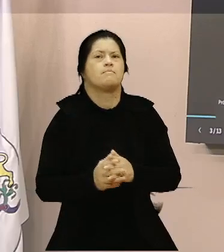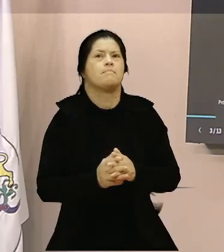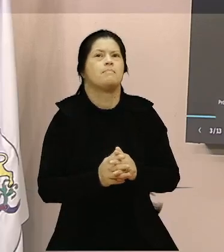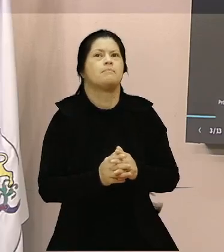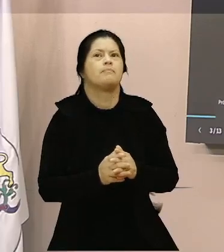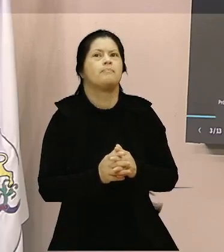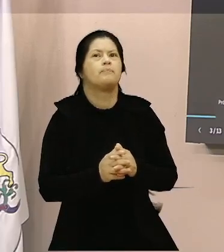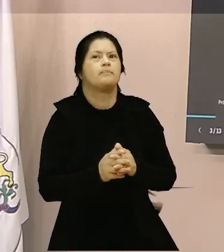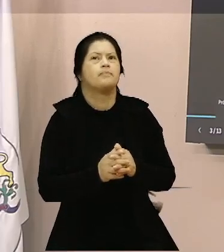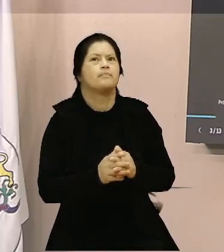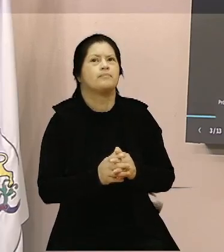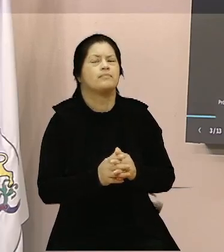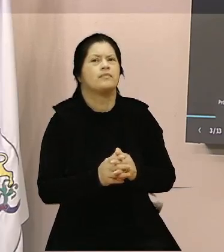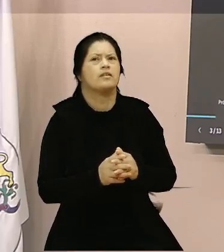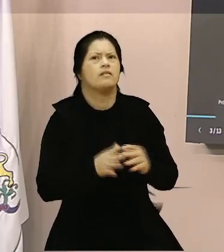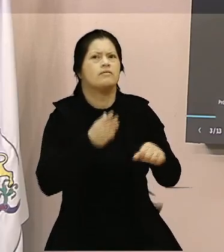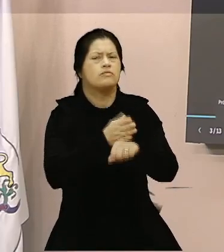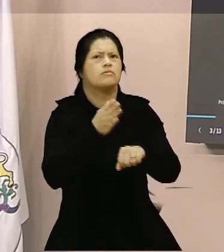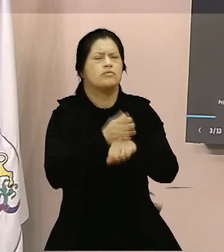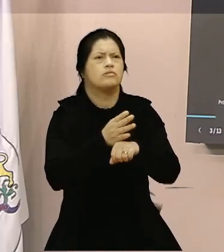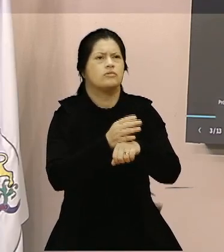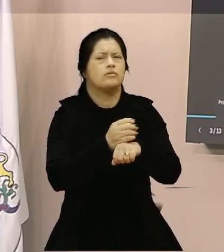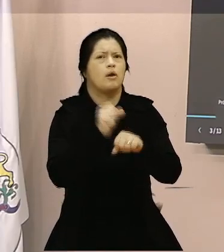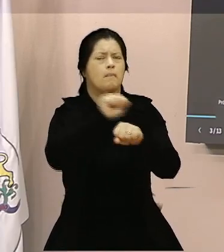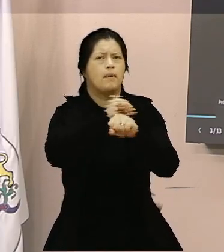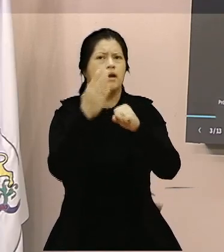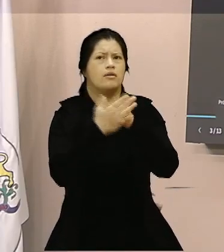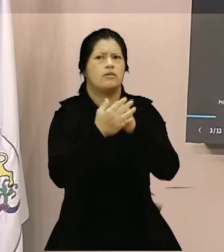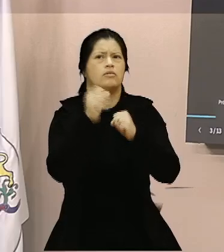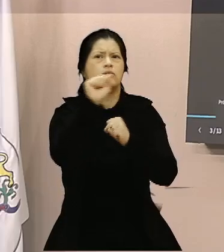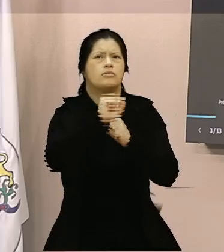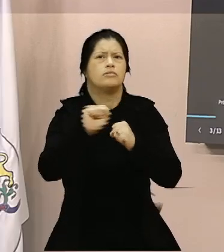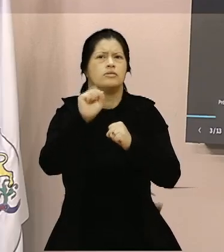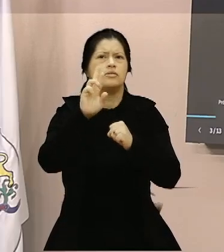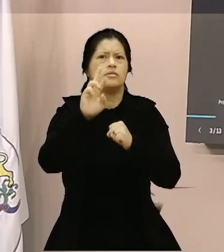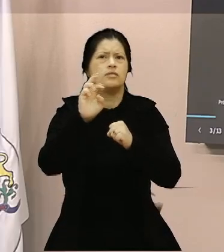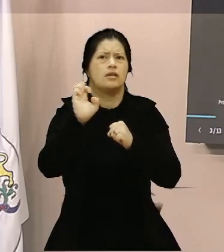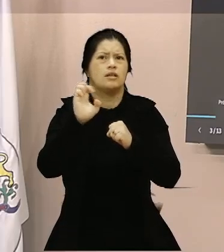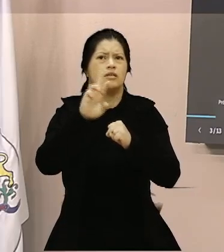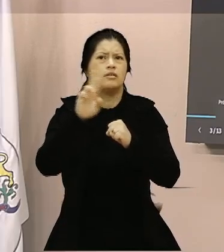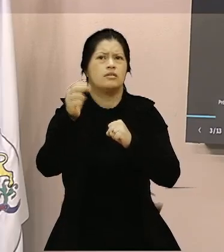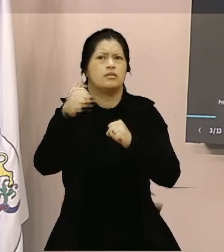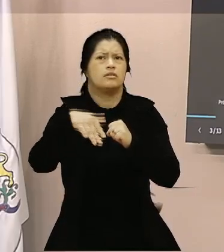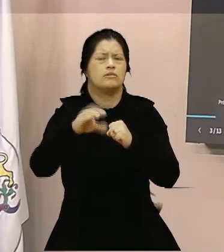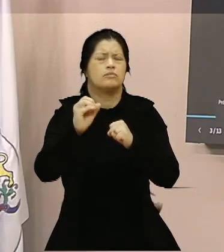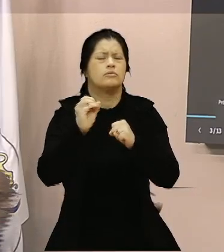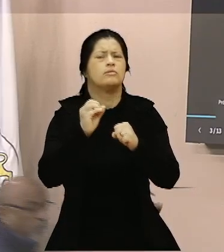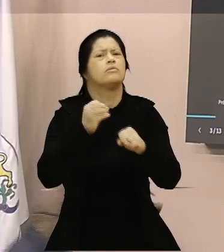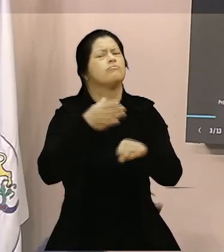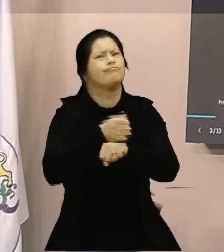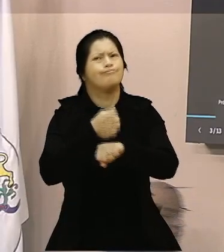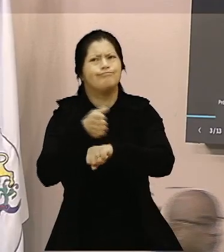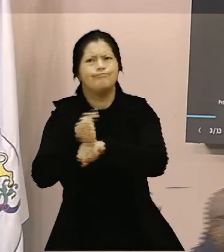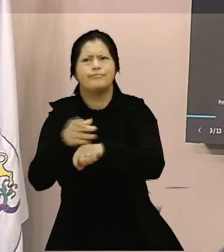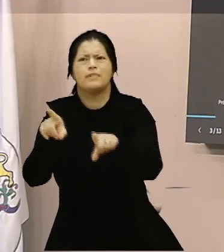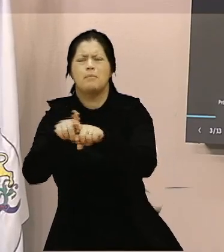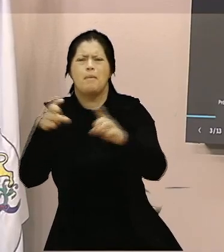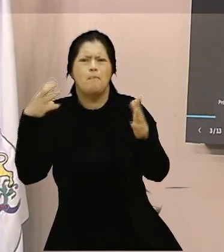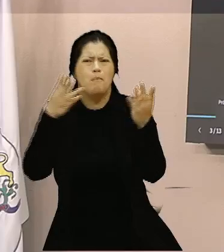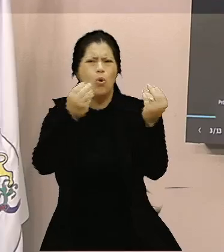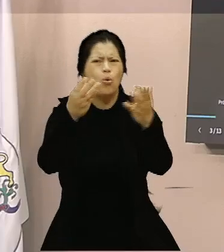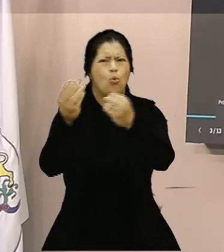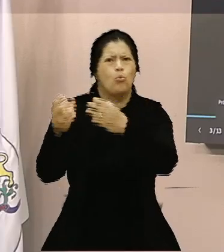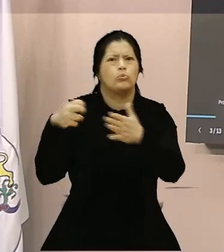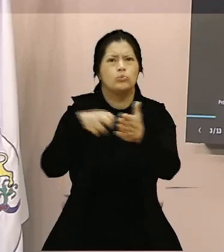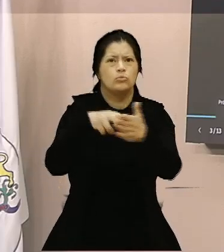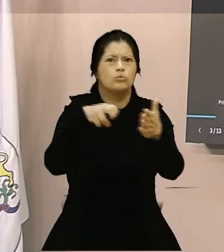frente, ali a entrada, acesso ao bairro Serrano, pelo Travessão Leopoldina, ali na entrada do Bife, também é outro ponto que dá muitos